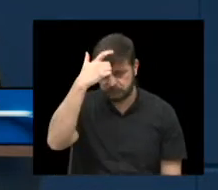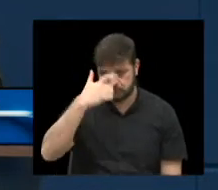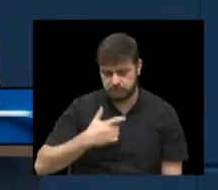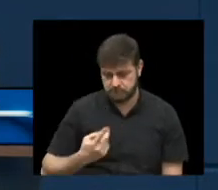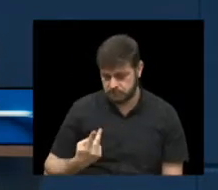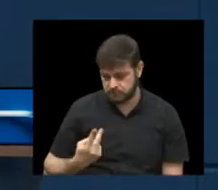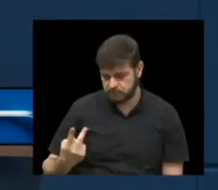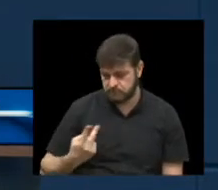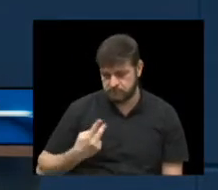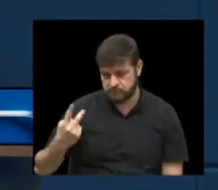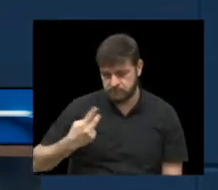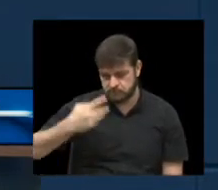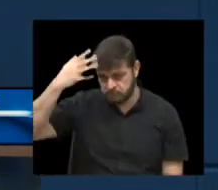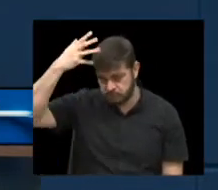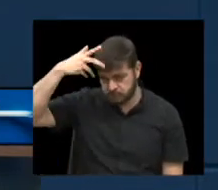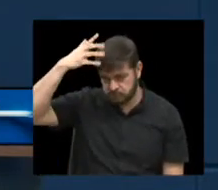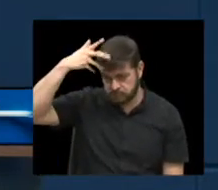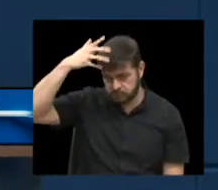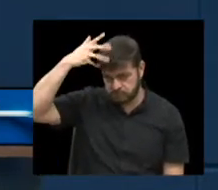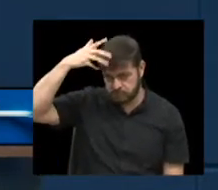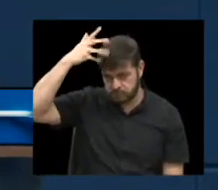vereador Rodrigo da Farmadic,